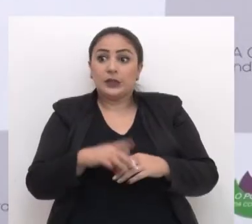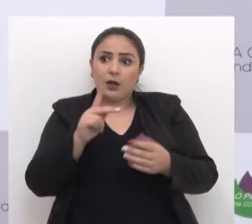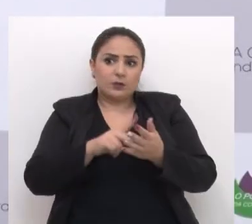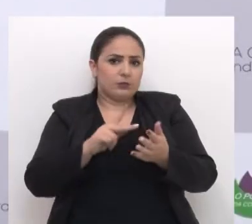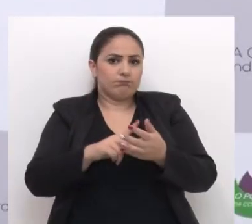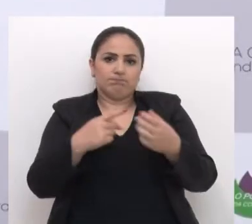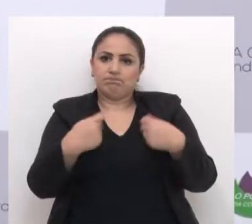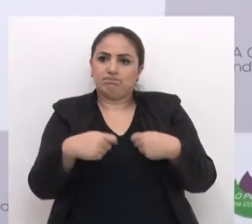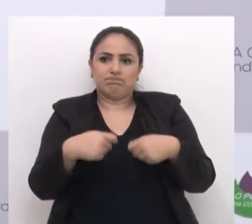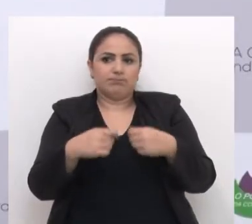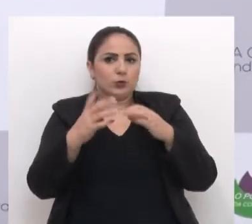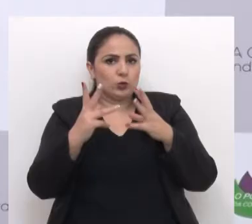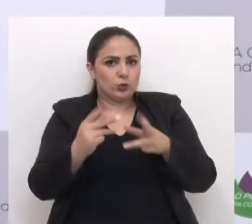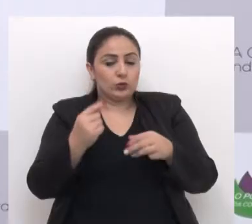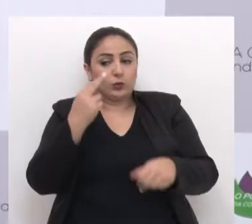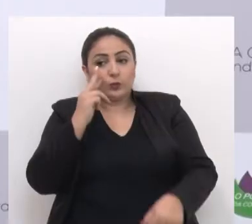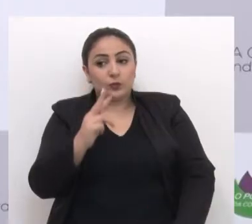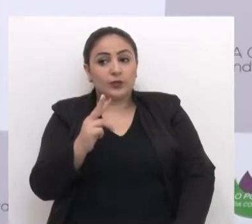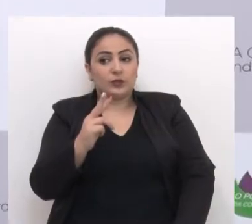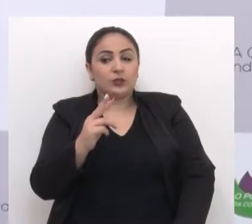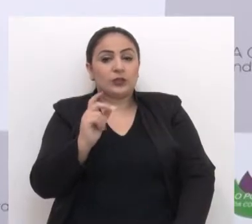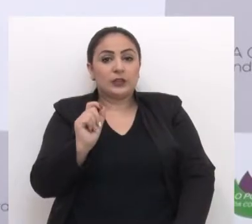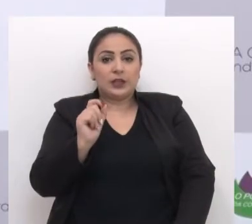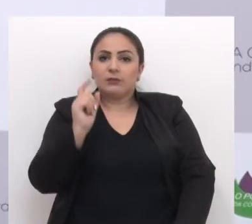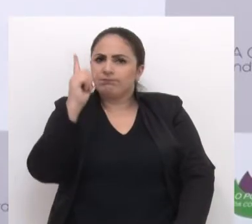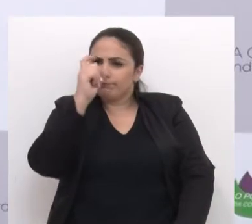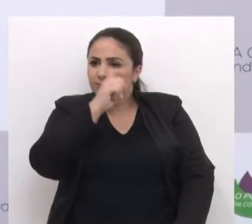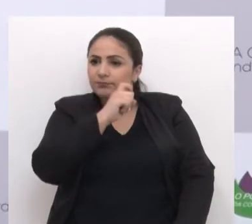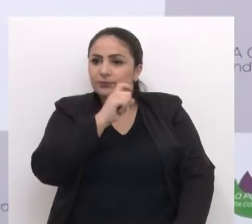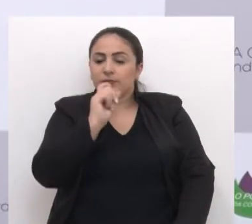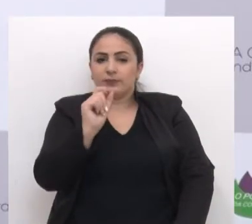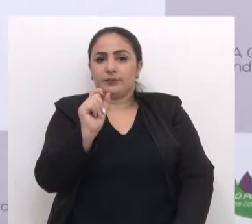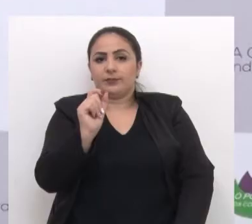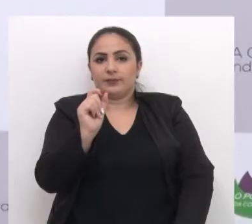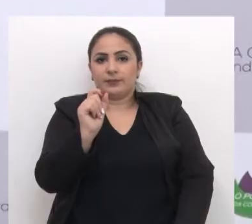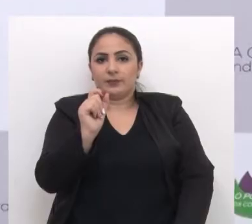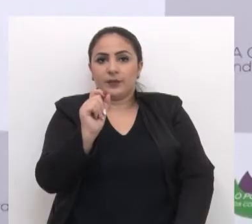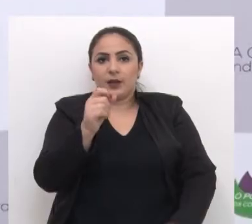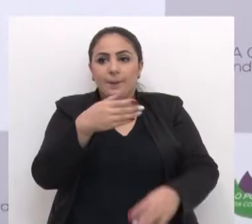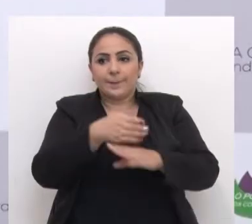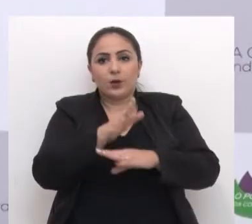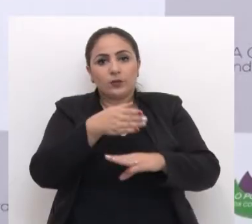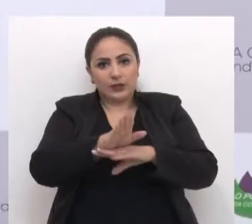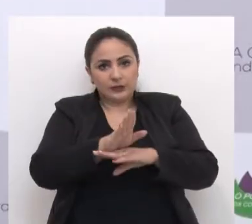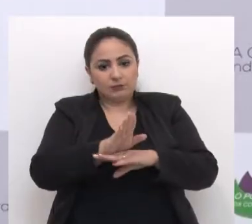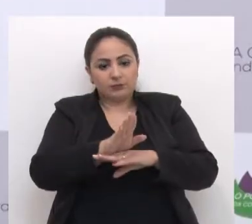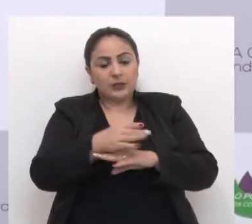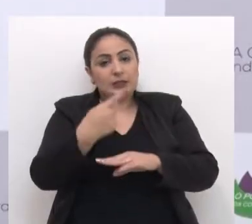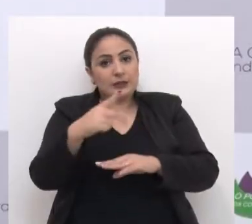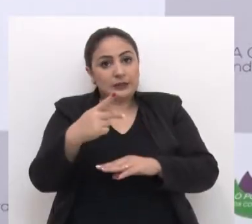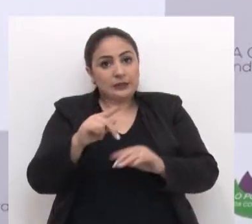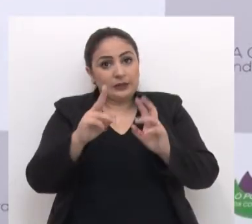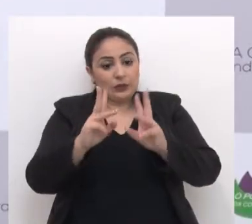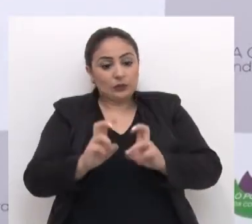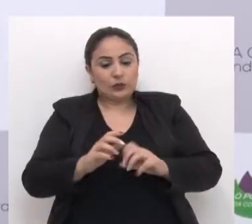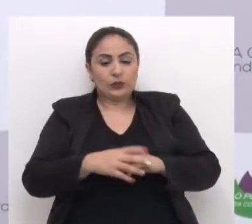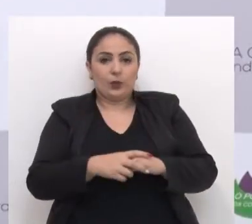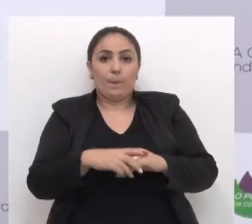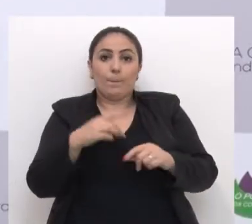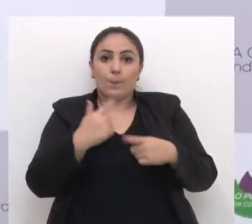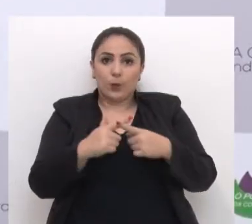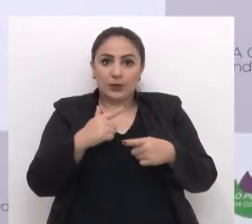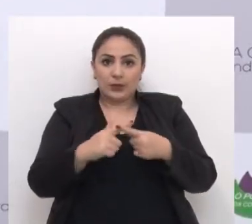Quando na verdade não precisa. Vejo com grande dificuldade a aprovação dessas